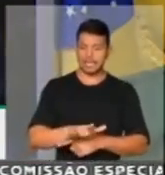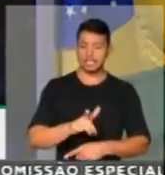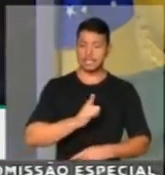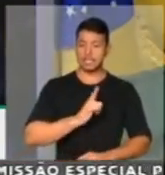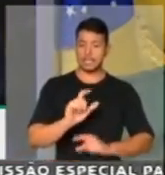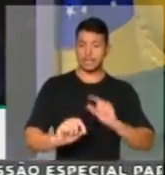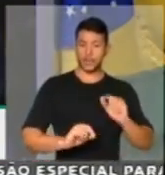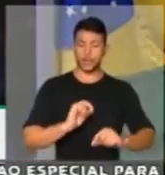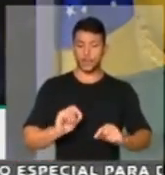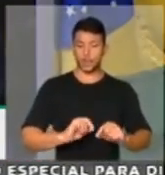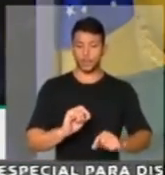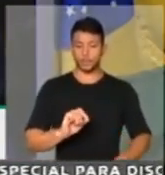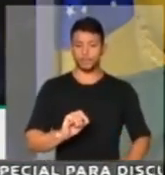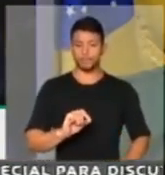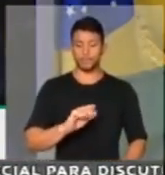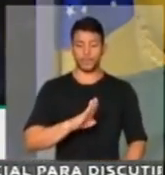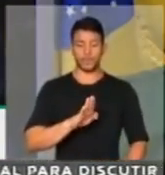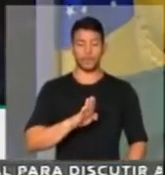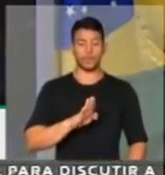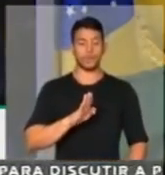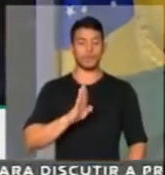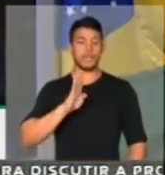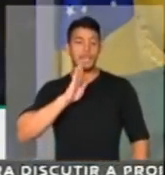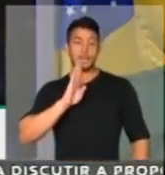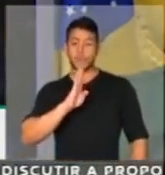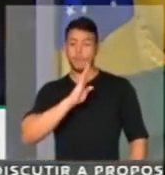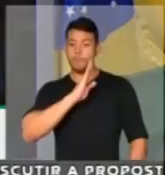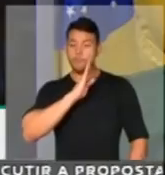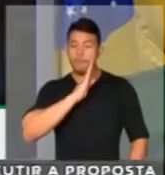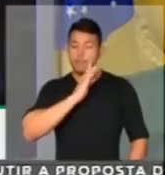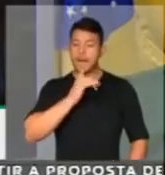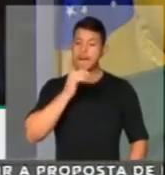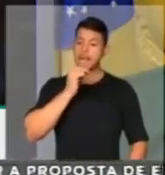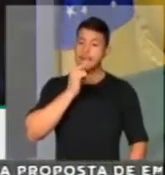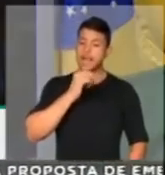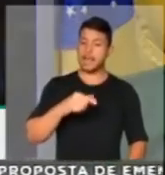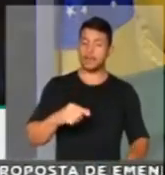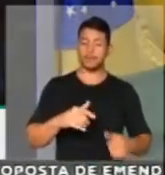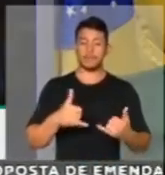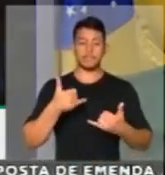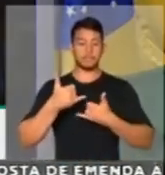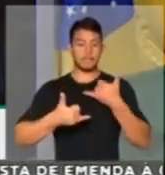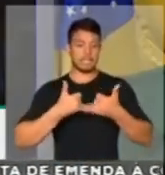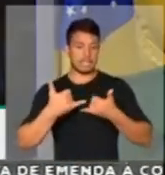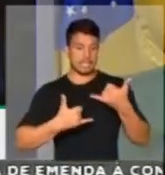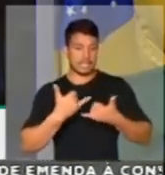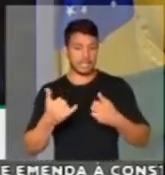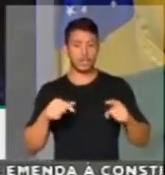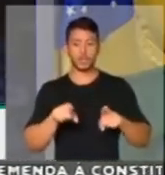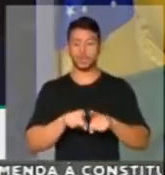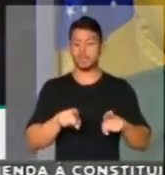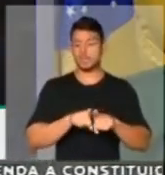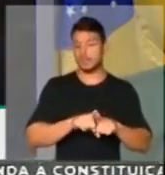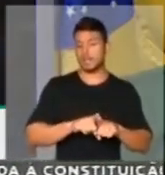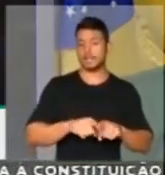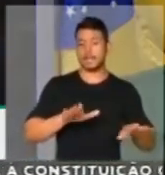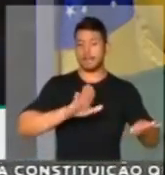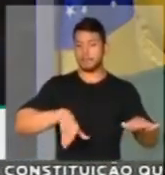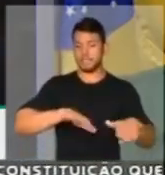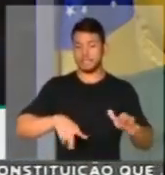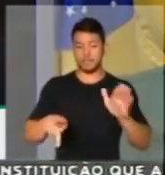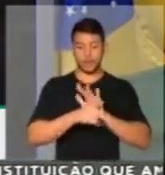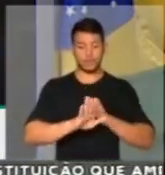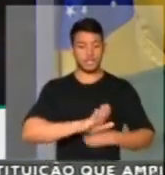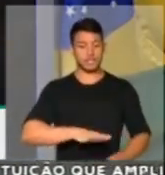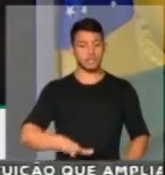aspas, um bar molhado, uma piscina para crianças e brinquedos radicais, segundo a descrição do próprio estabelecimento, recebeu um